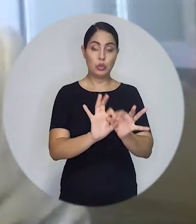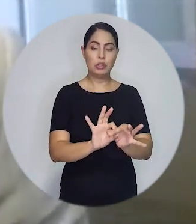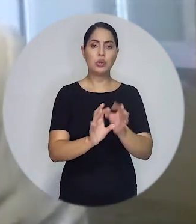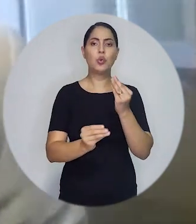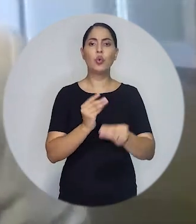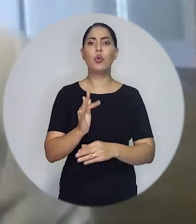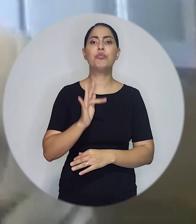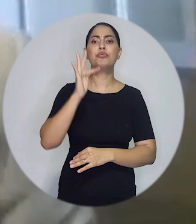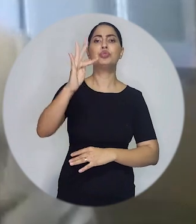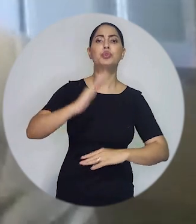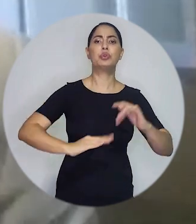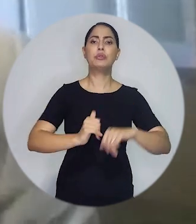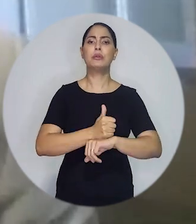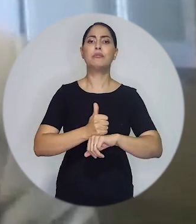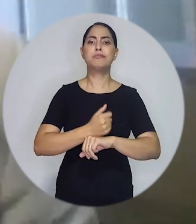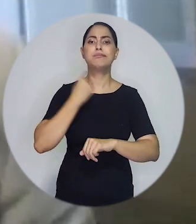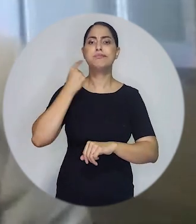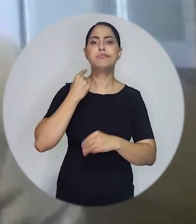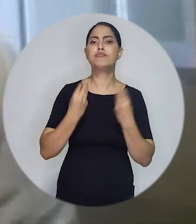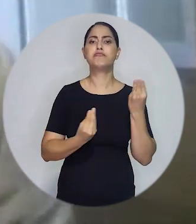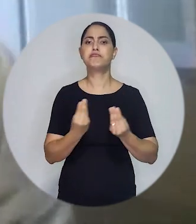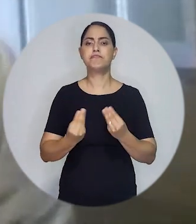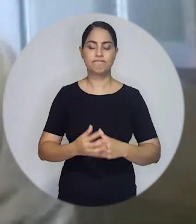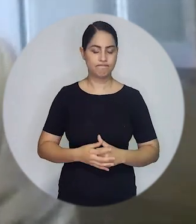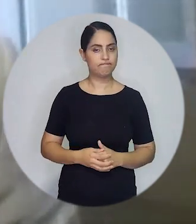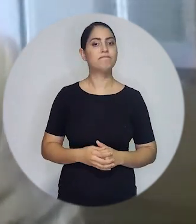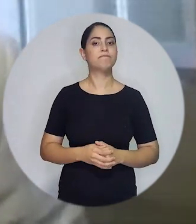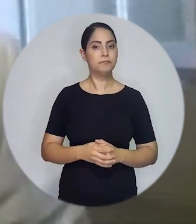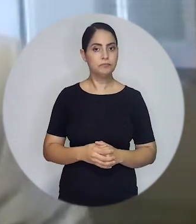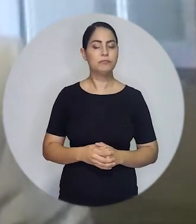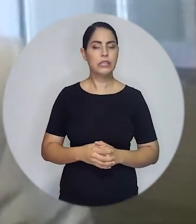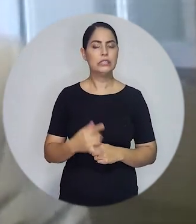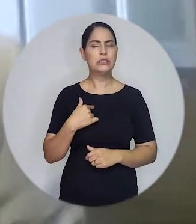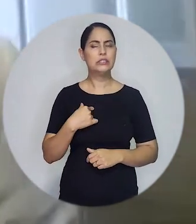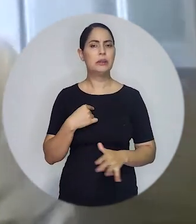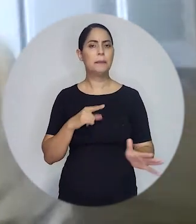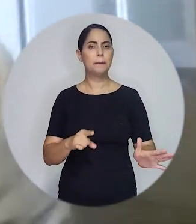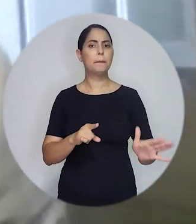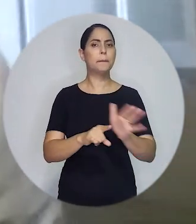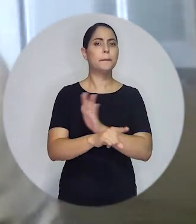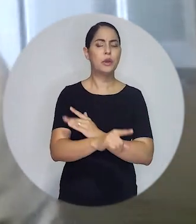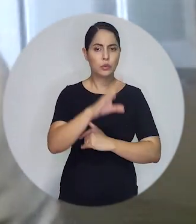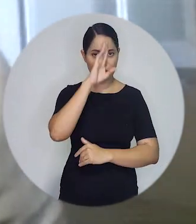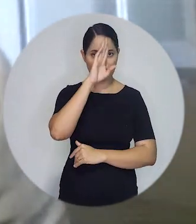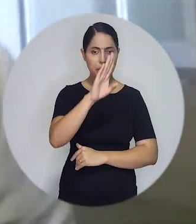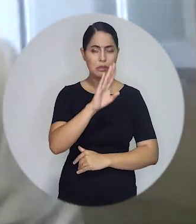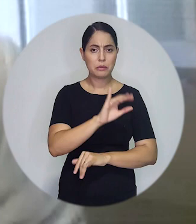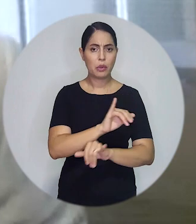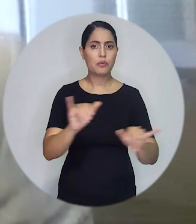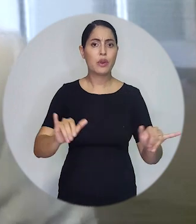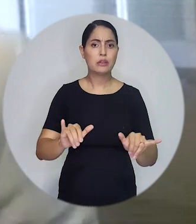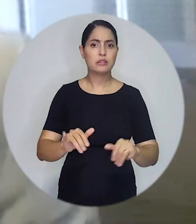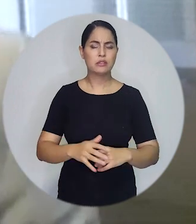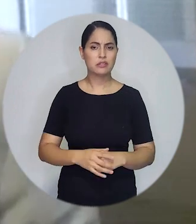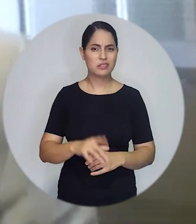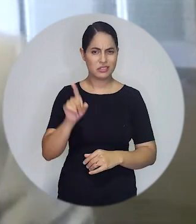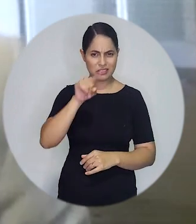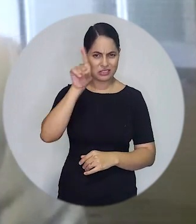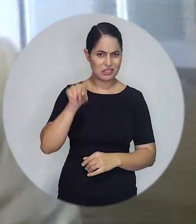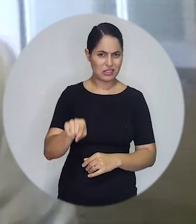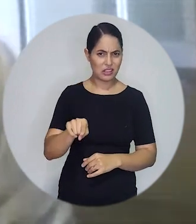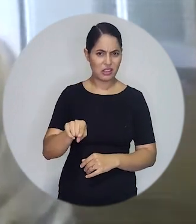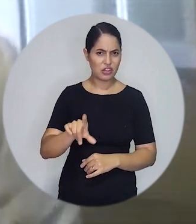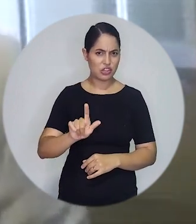relação ao futuro da profissão. E uma das principais perguntas que se faz é: será que